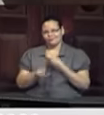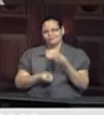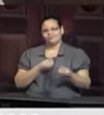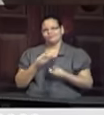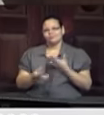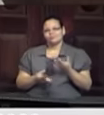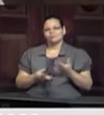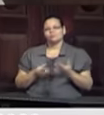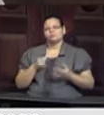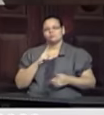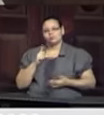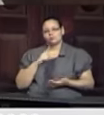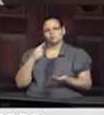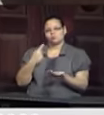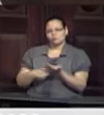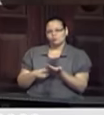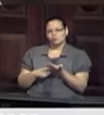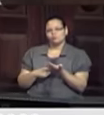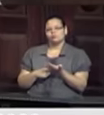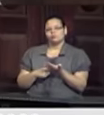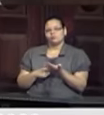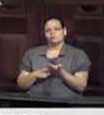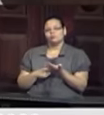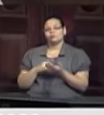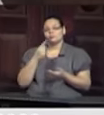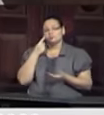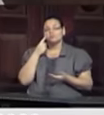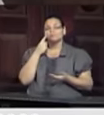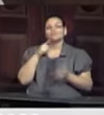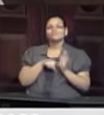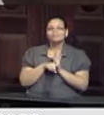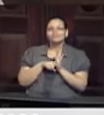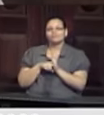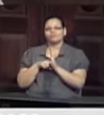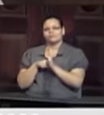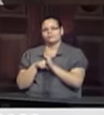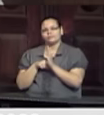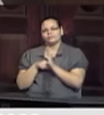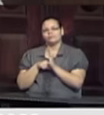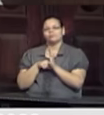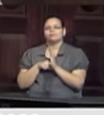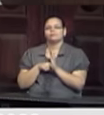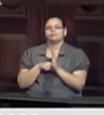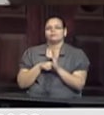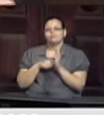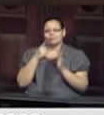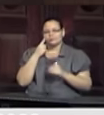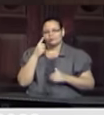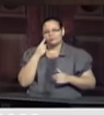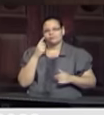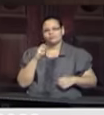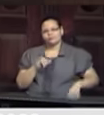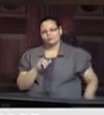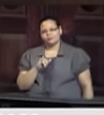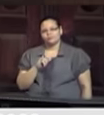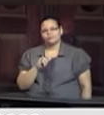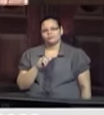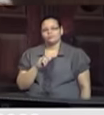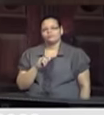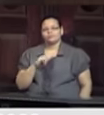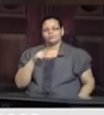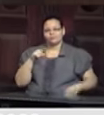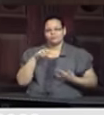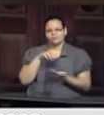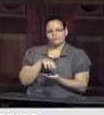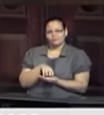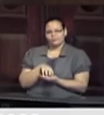o termo de acordo. E que se reveja os mesmos para ver se o setor